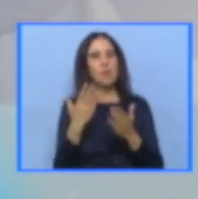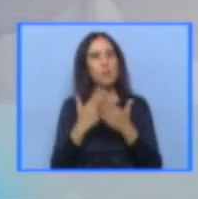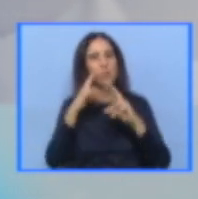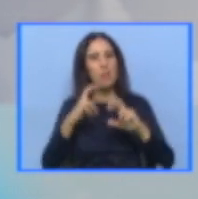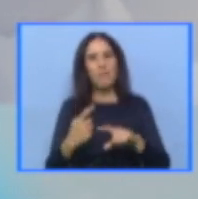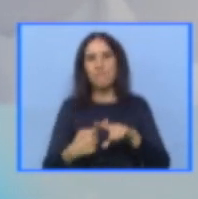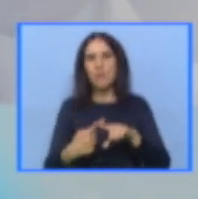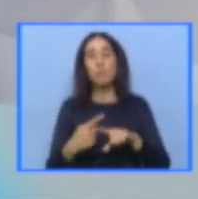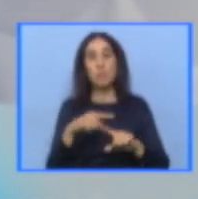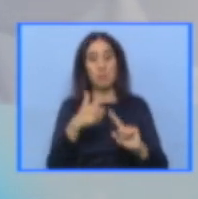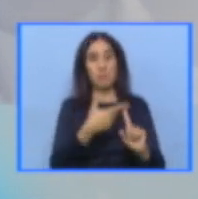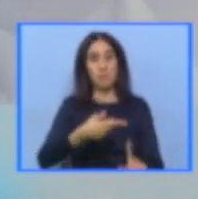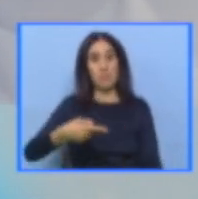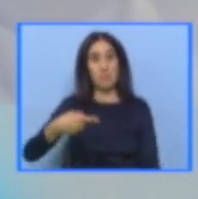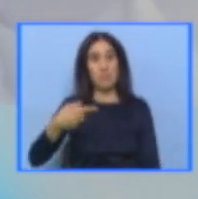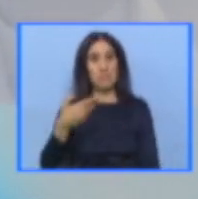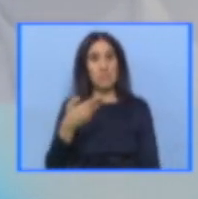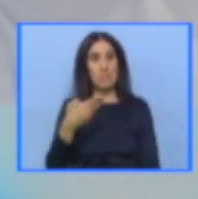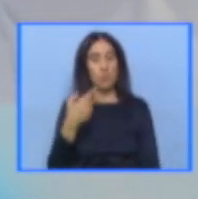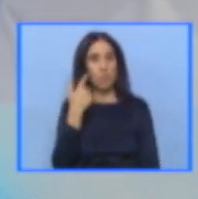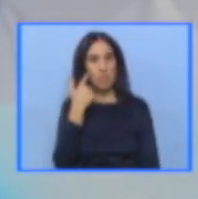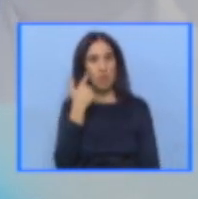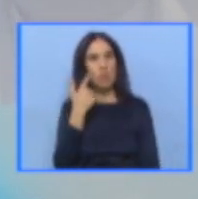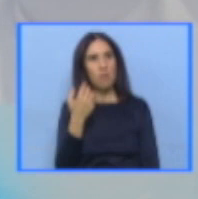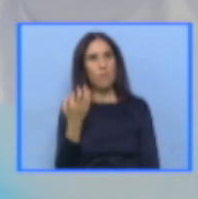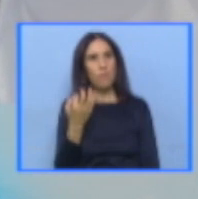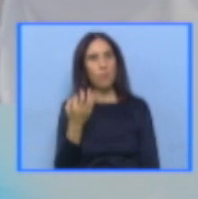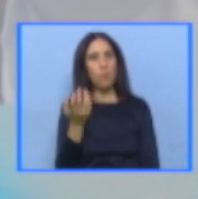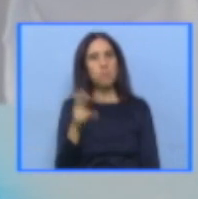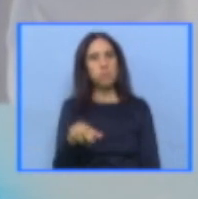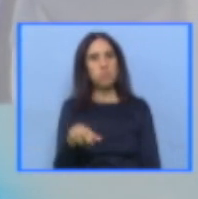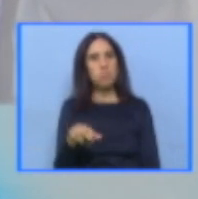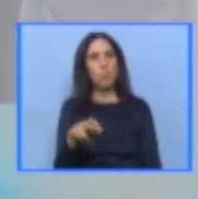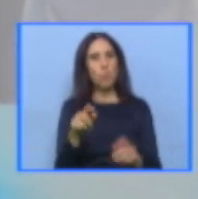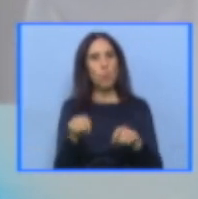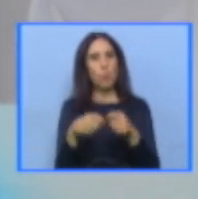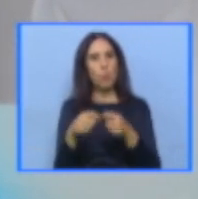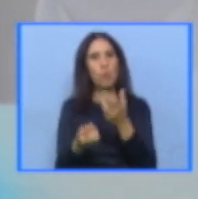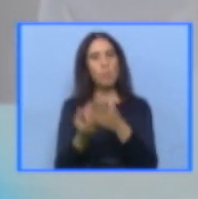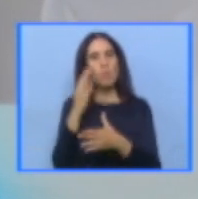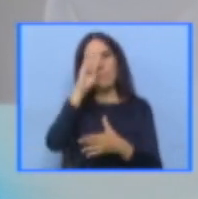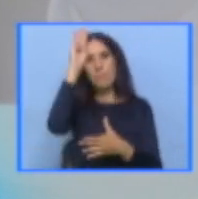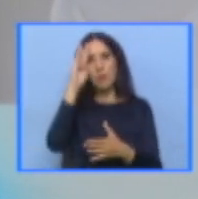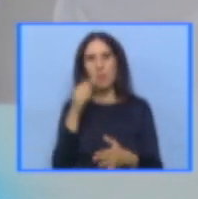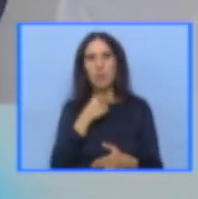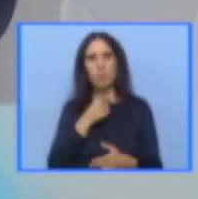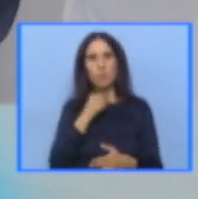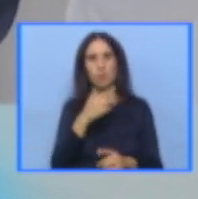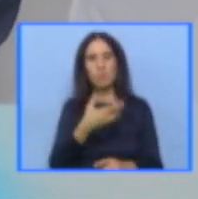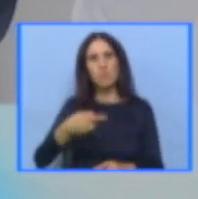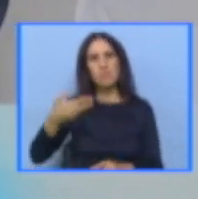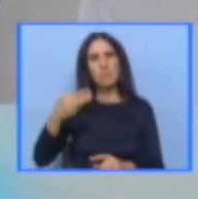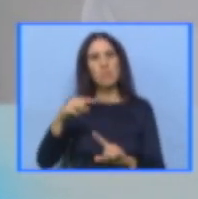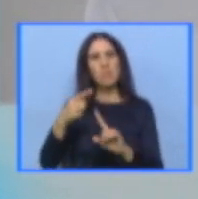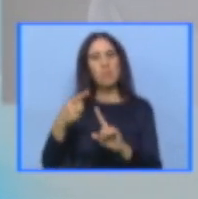de 1917 surge um partido que foi fundado em Braga, em agosto de 1917, que é o Centro